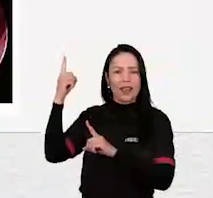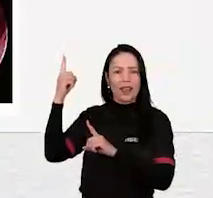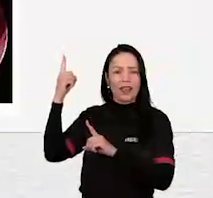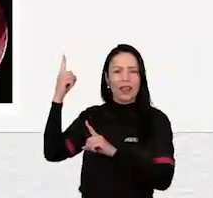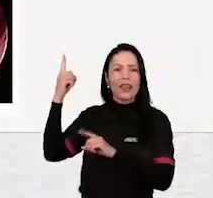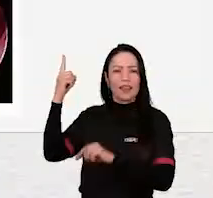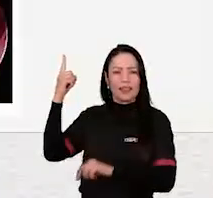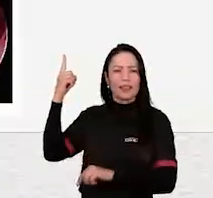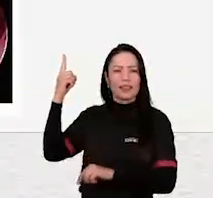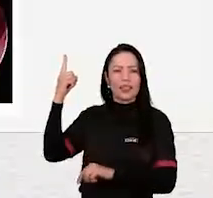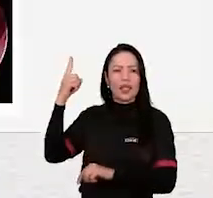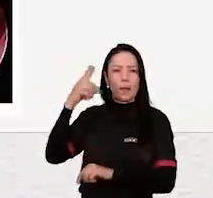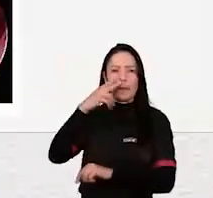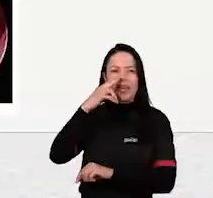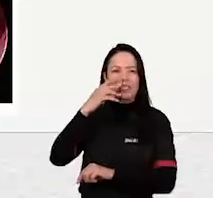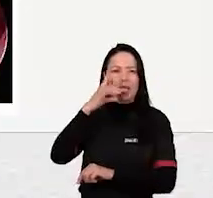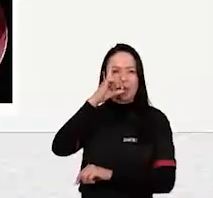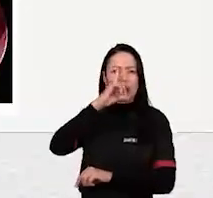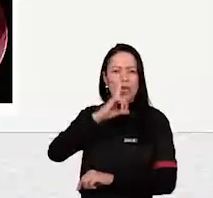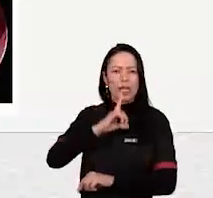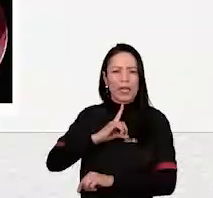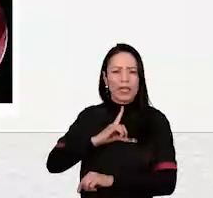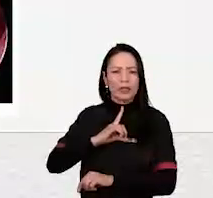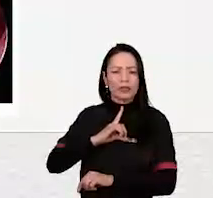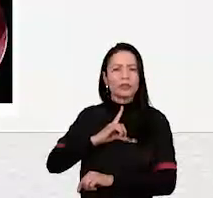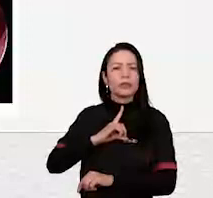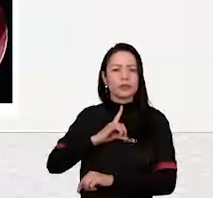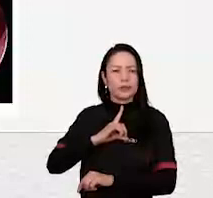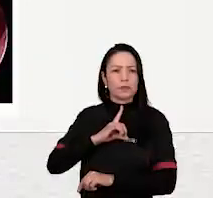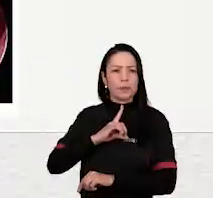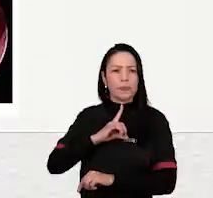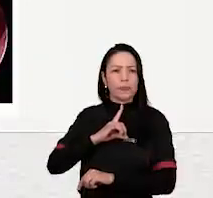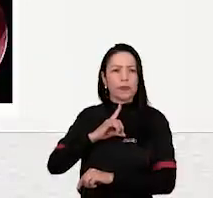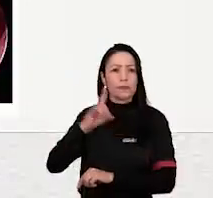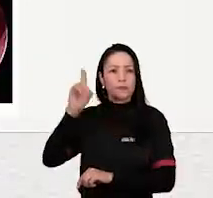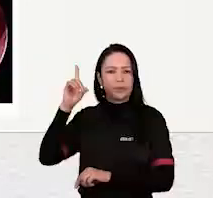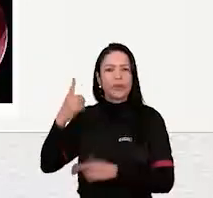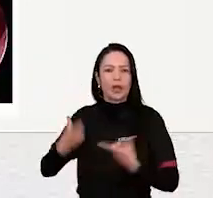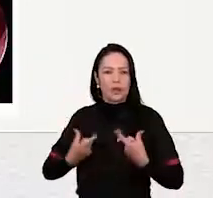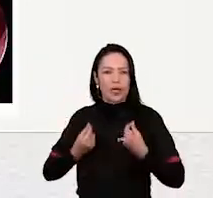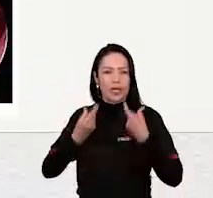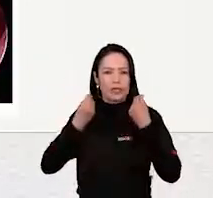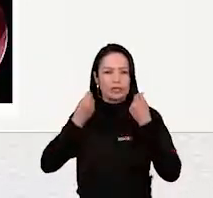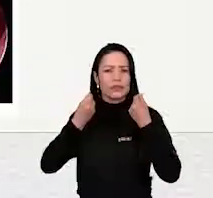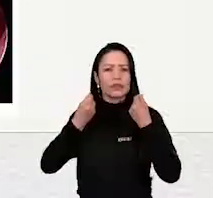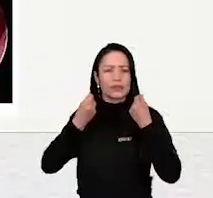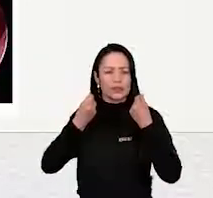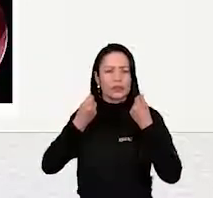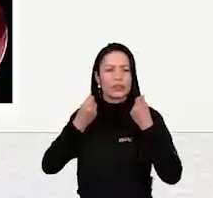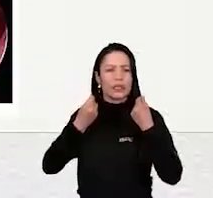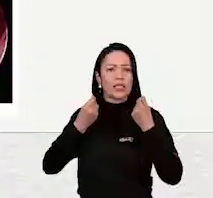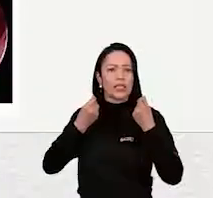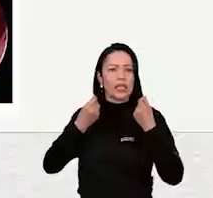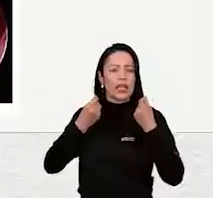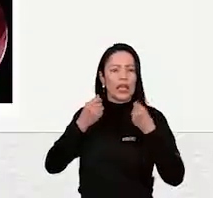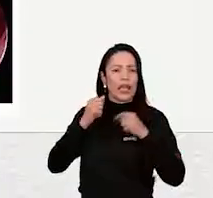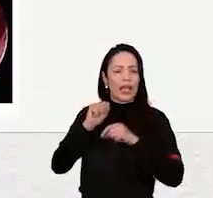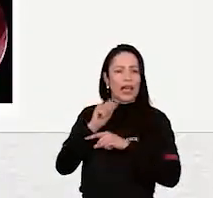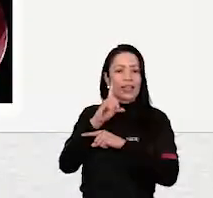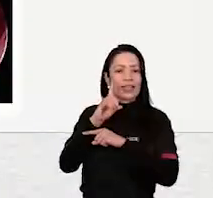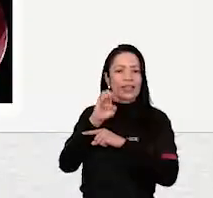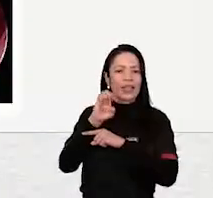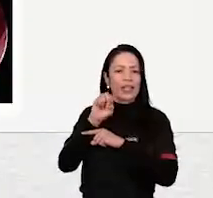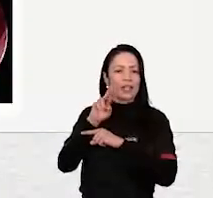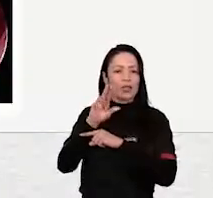dourada aqui, né? Então isso seguramente é um tecido, isso é um carcinoma, e é um tecido que é um adenocarcinoma, ele se originou de